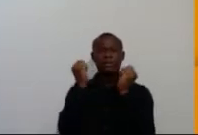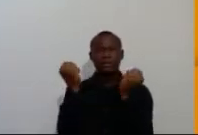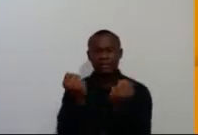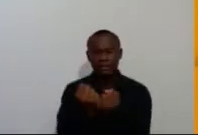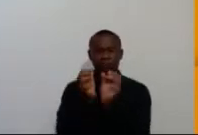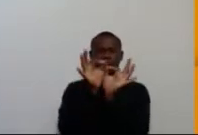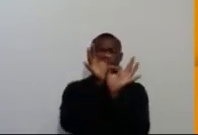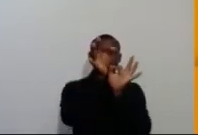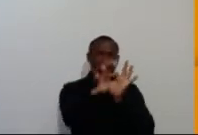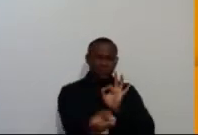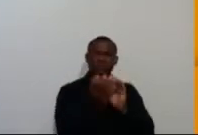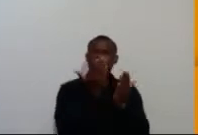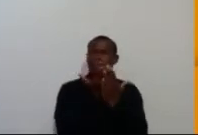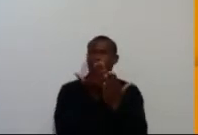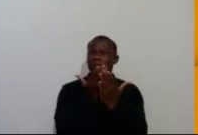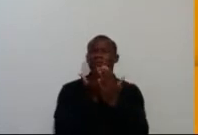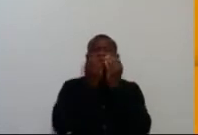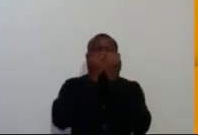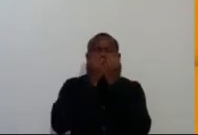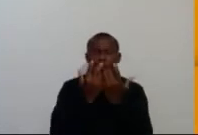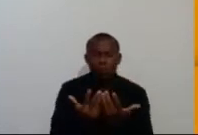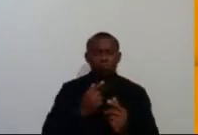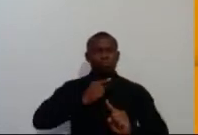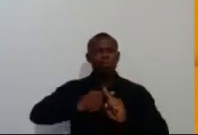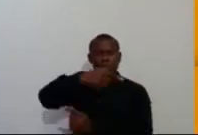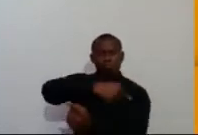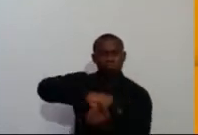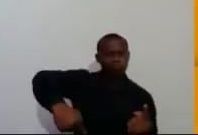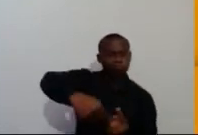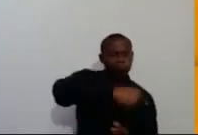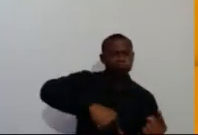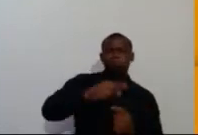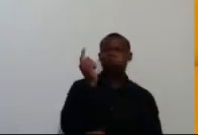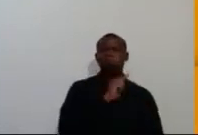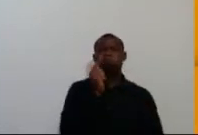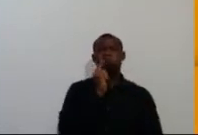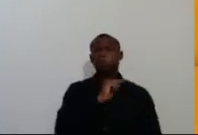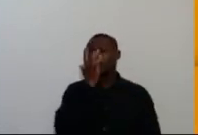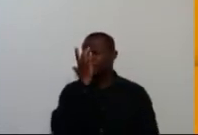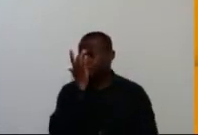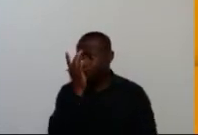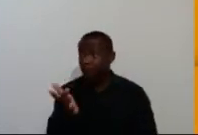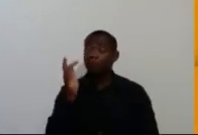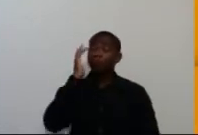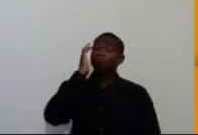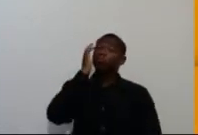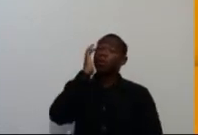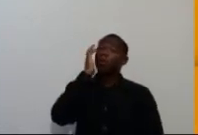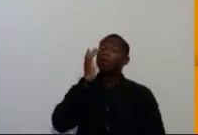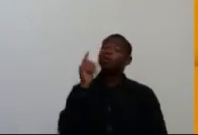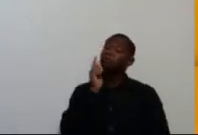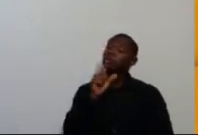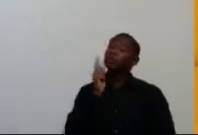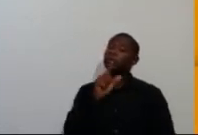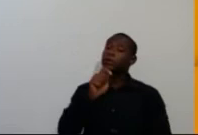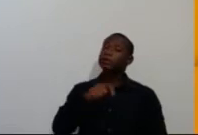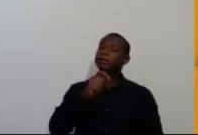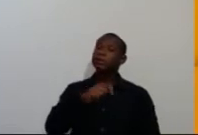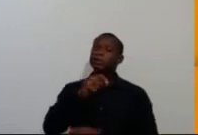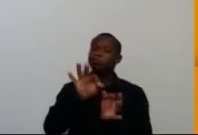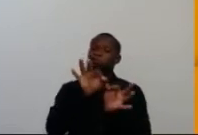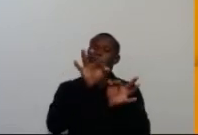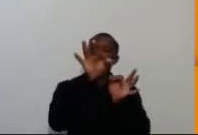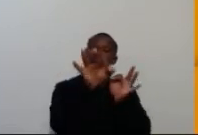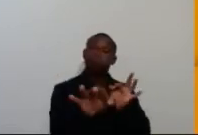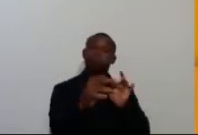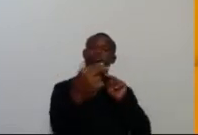da interatividade, da interação a partir do online. Então, eu acho que, no mínimo, o híbrido, que é esse presencial online, ele veio para ficar assim.